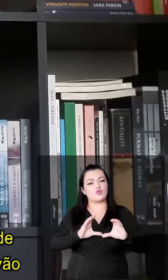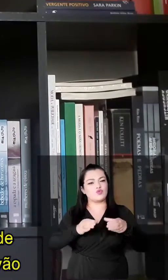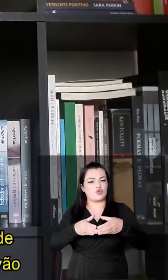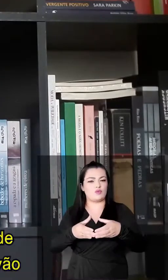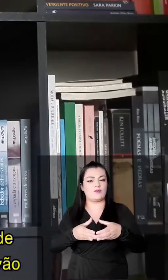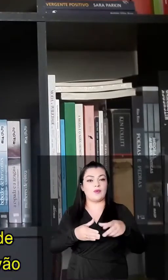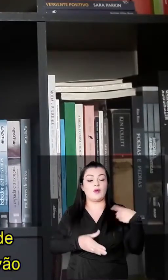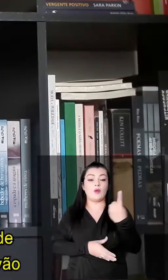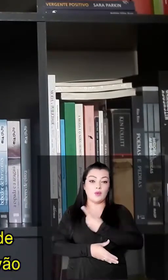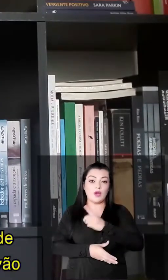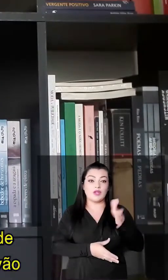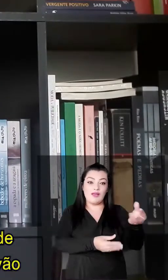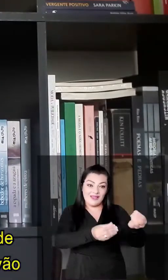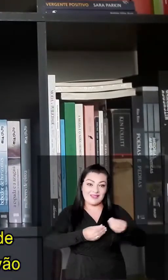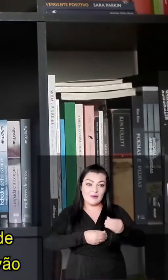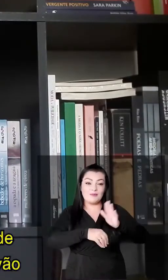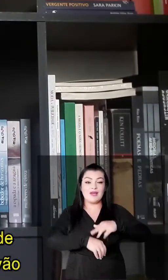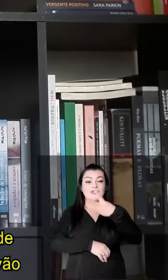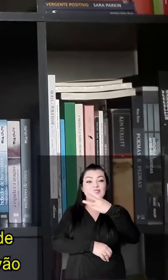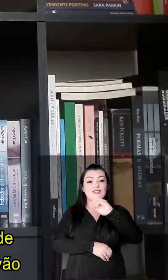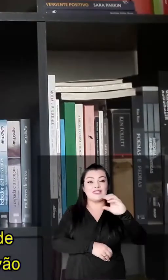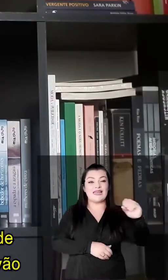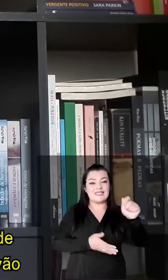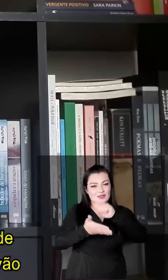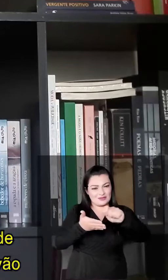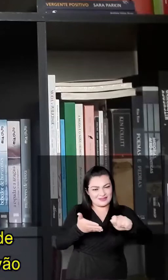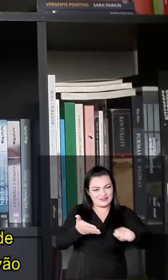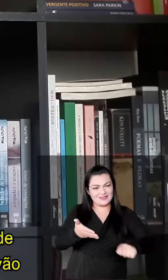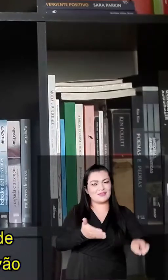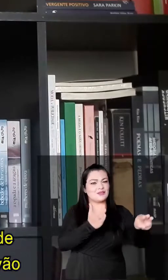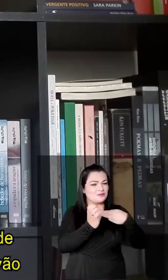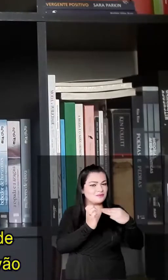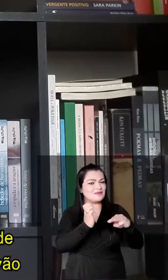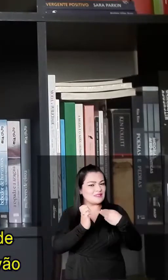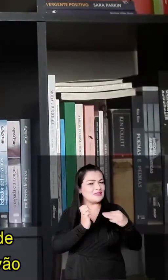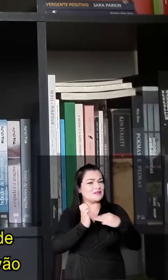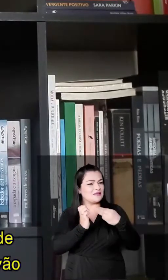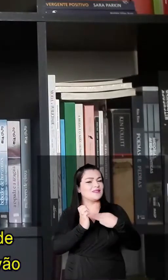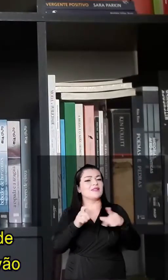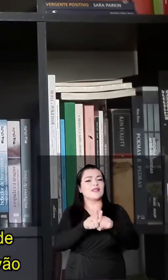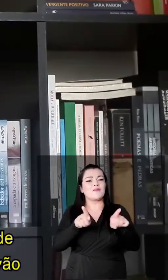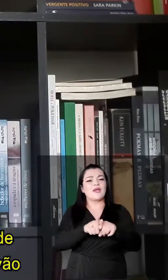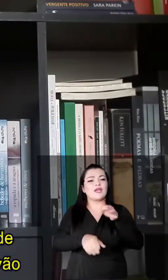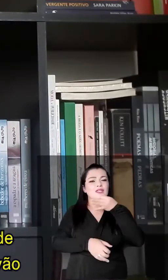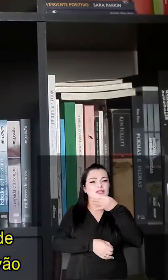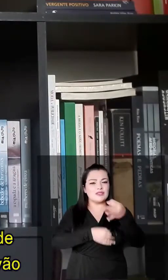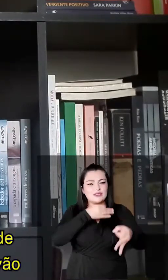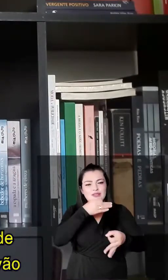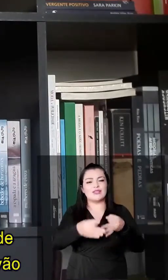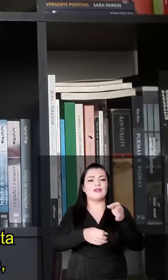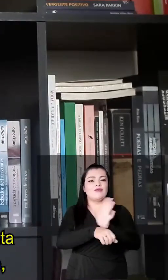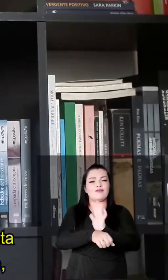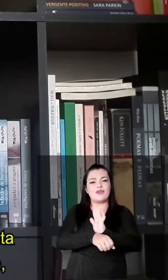de 300 inscritos, além de indicações de leitura e filmes, de pessoas que